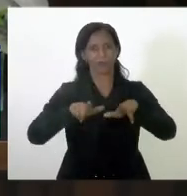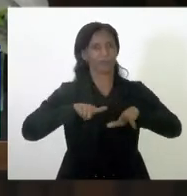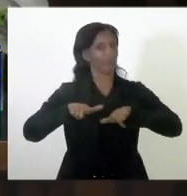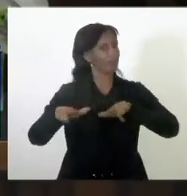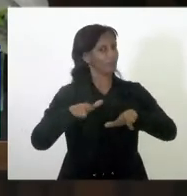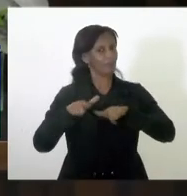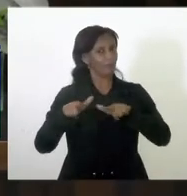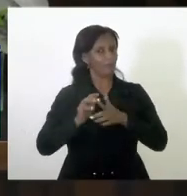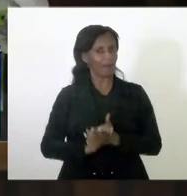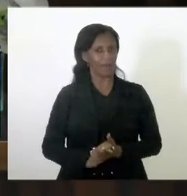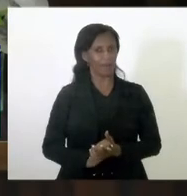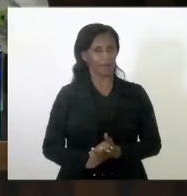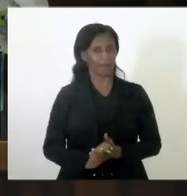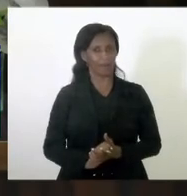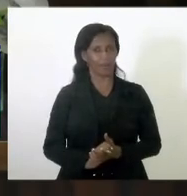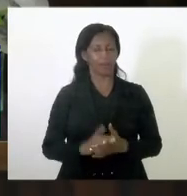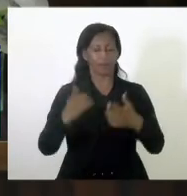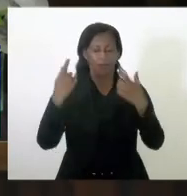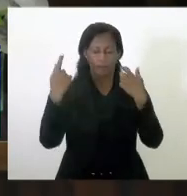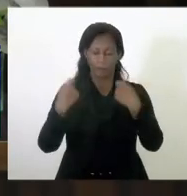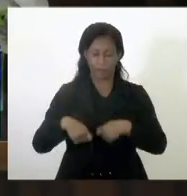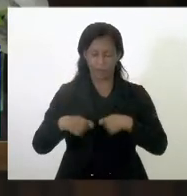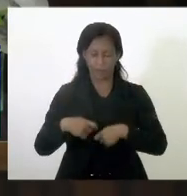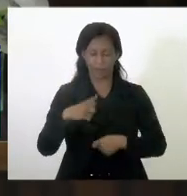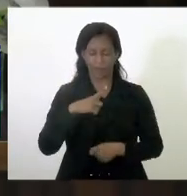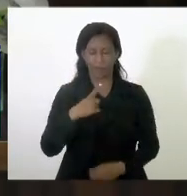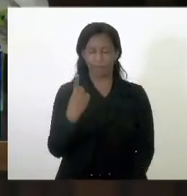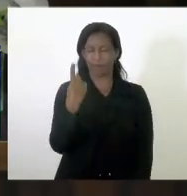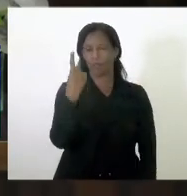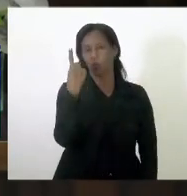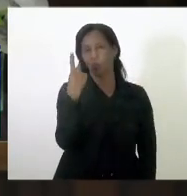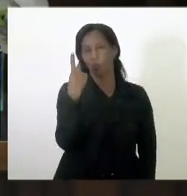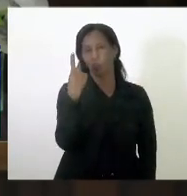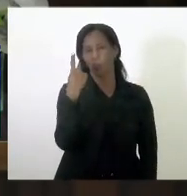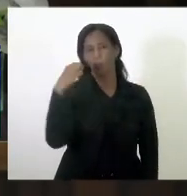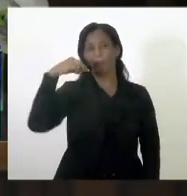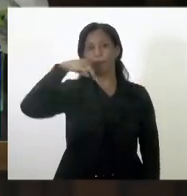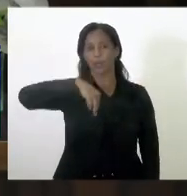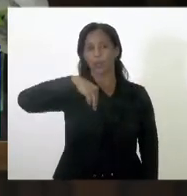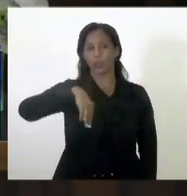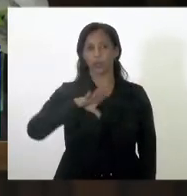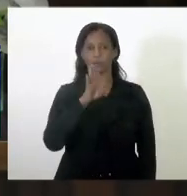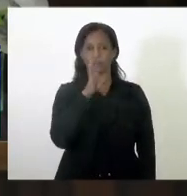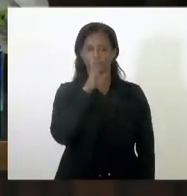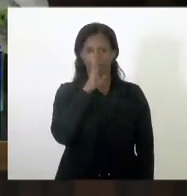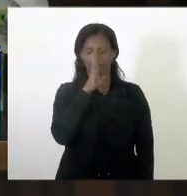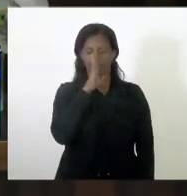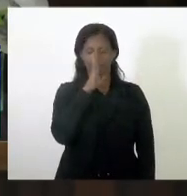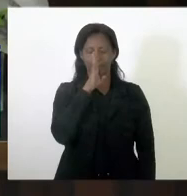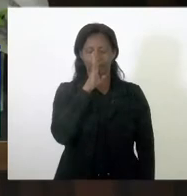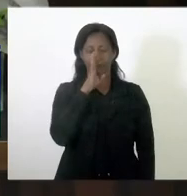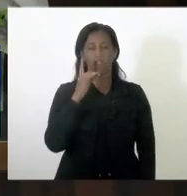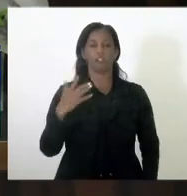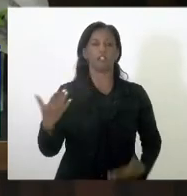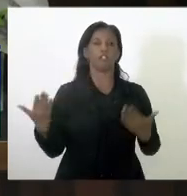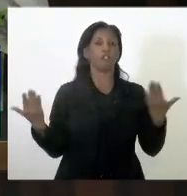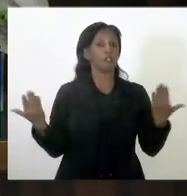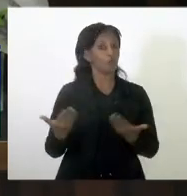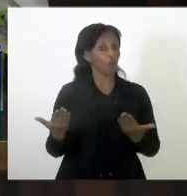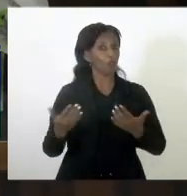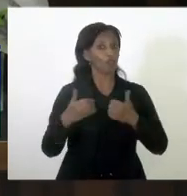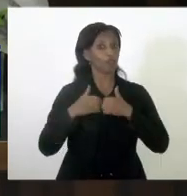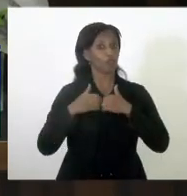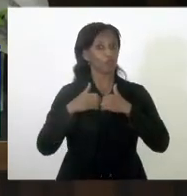para que a gente pudesse ter feito um minuto de silêncio para homenagem às vítimas do Covid. E hoje eu abri a